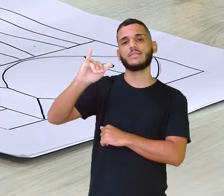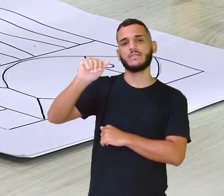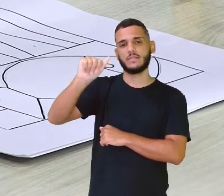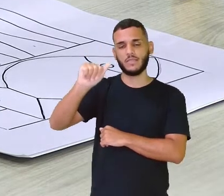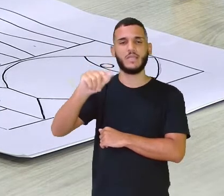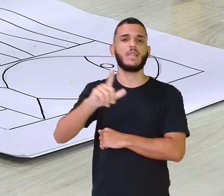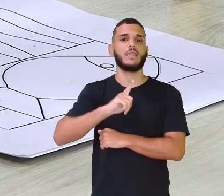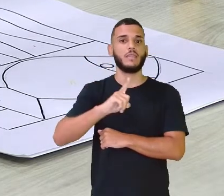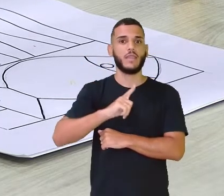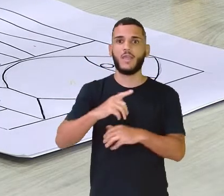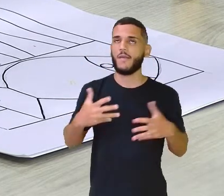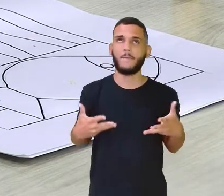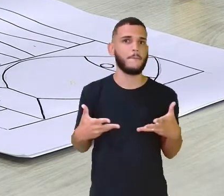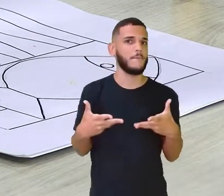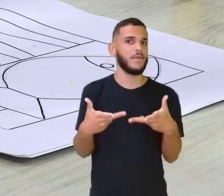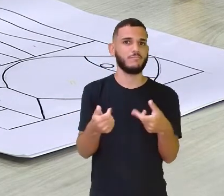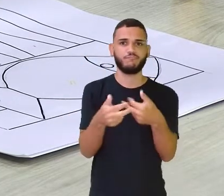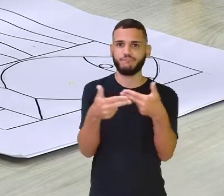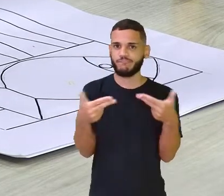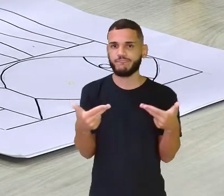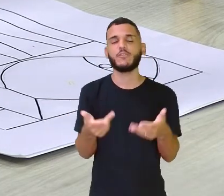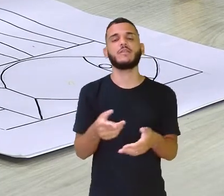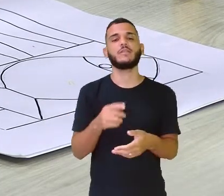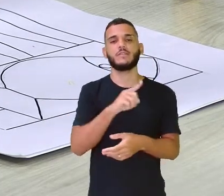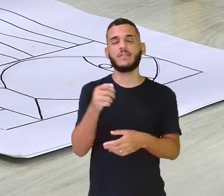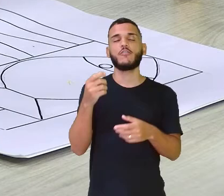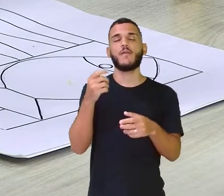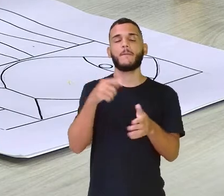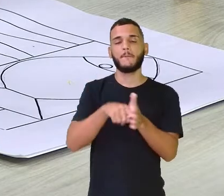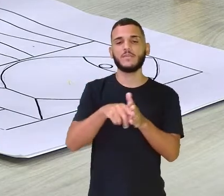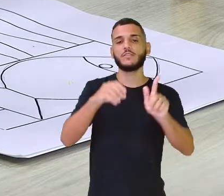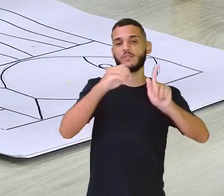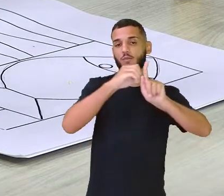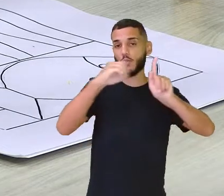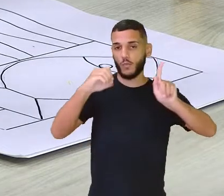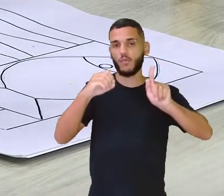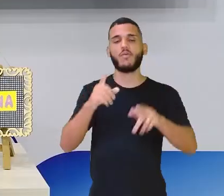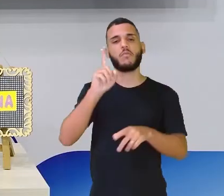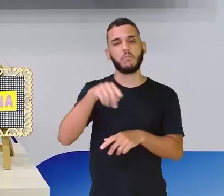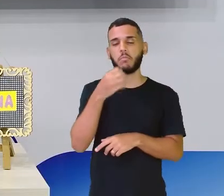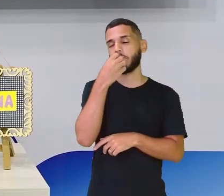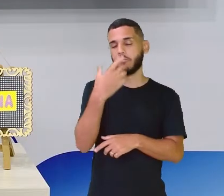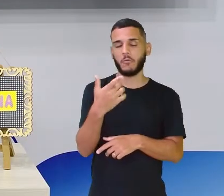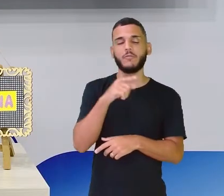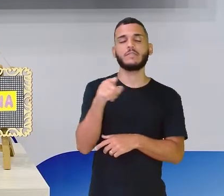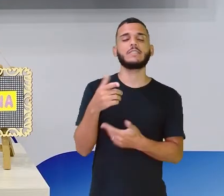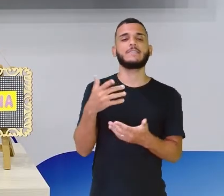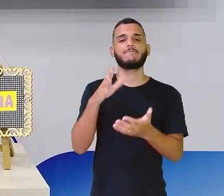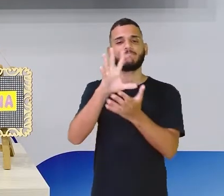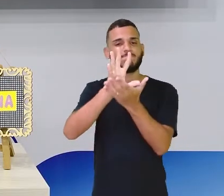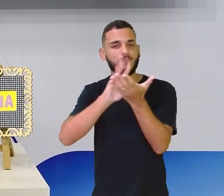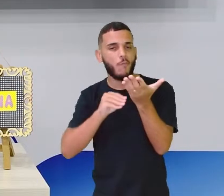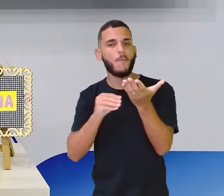pesquisando e fazendo aí na casa de vocês. É muito interessante a gente fazer esse trabalho de reprodução das